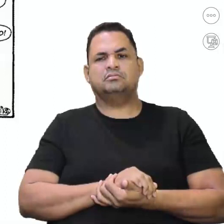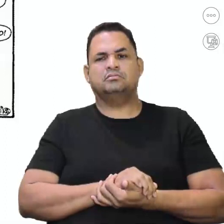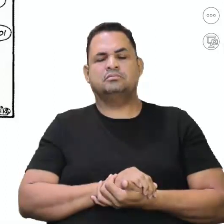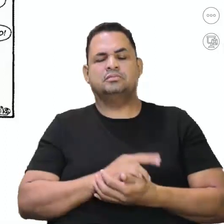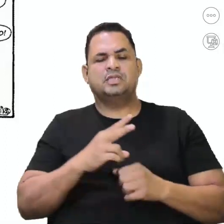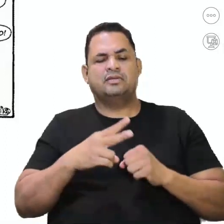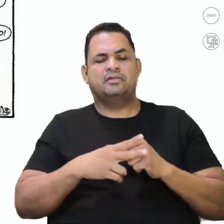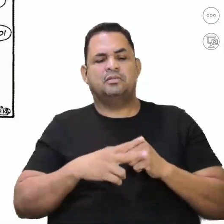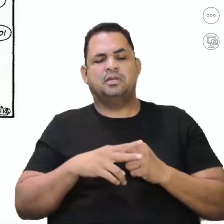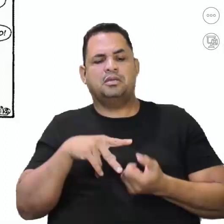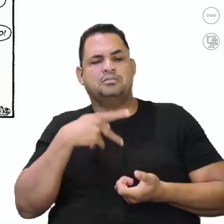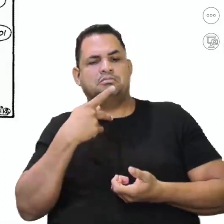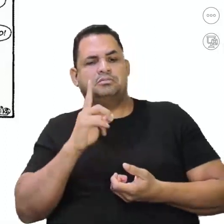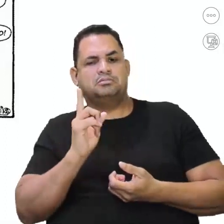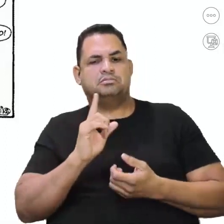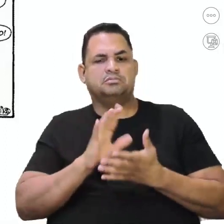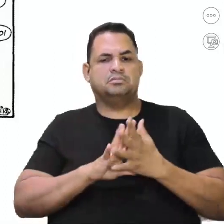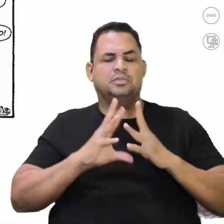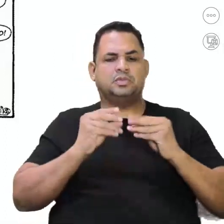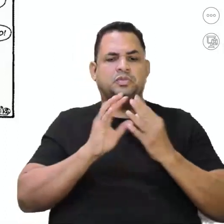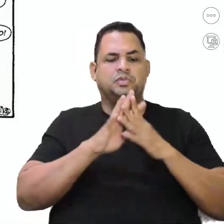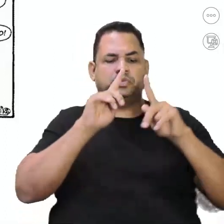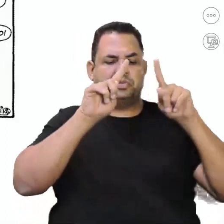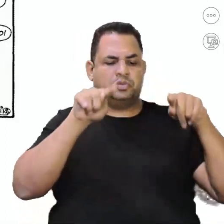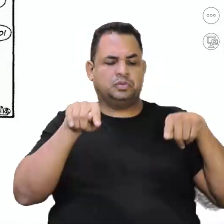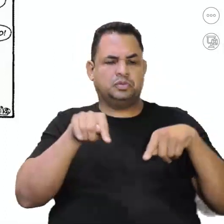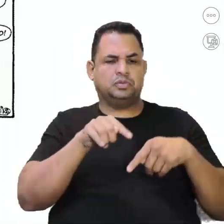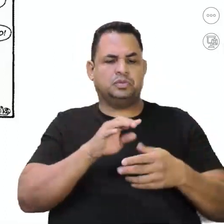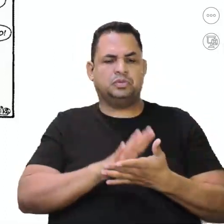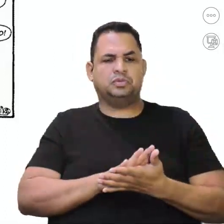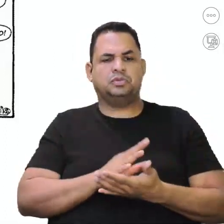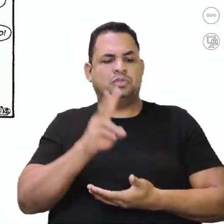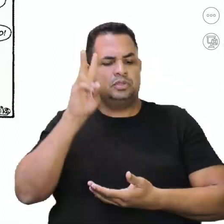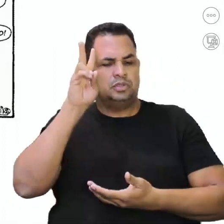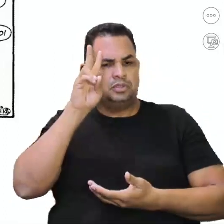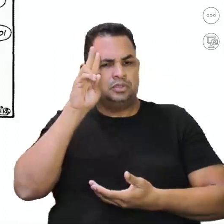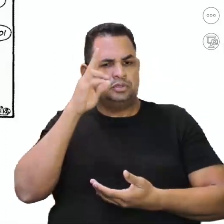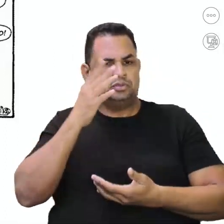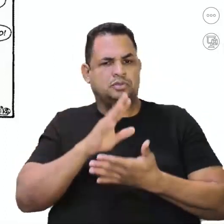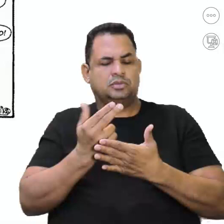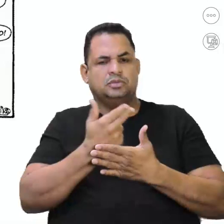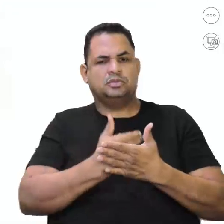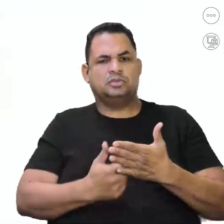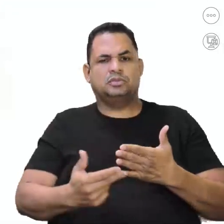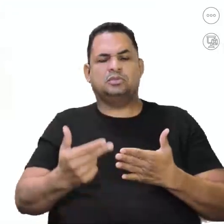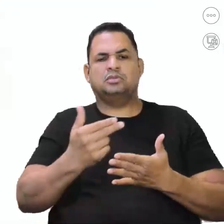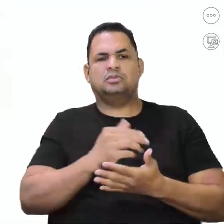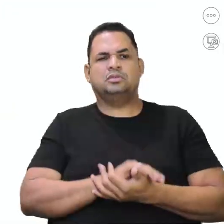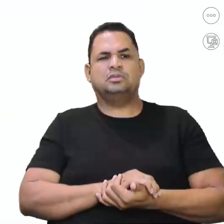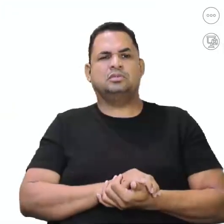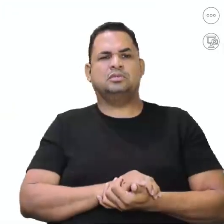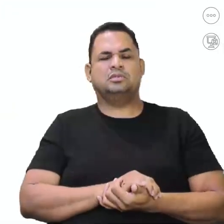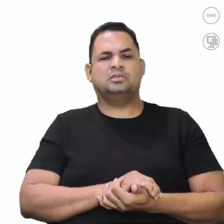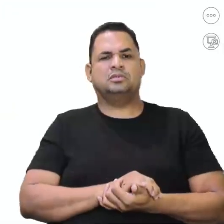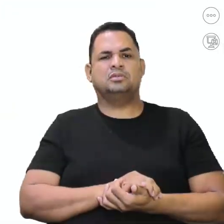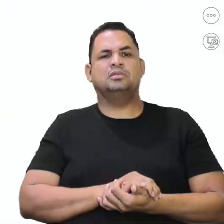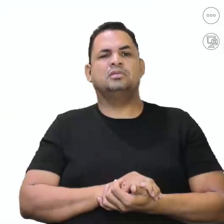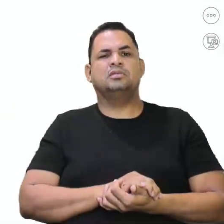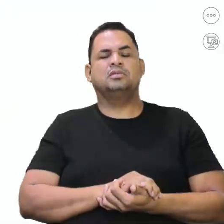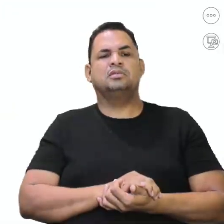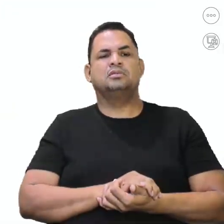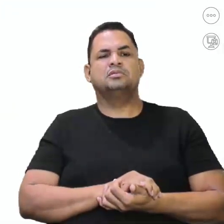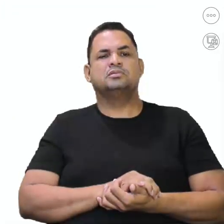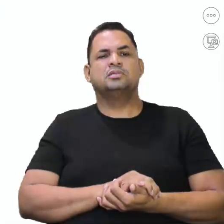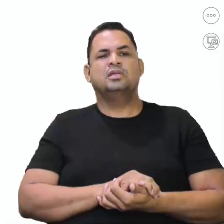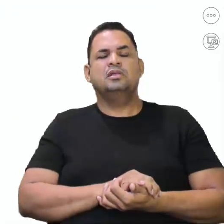não verbal e imagem verbal, e também tem todo o layout de ser uma comic strip. Então, o que eu vou fazer? Vou lá para onde ele